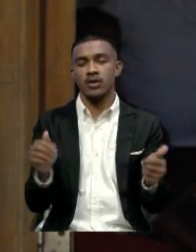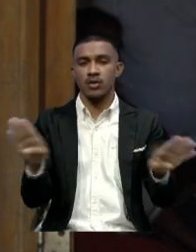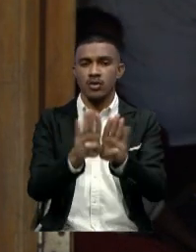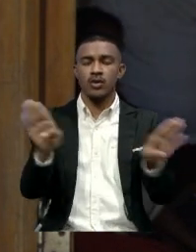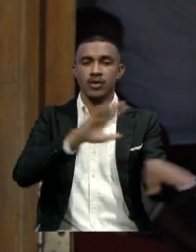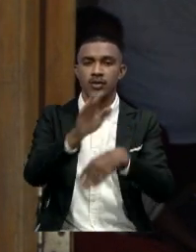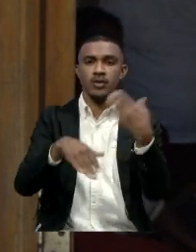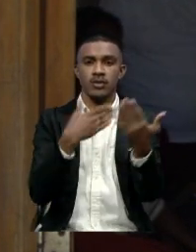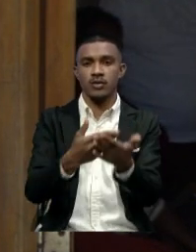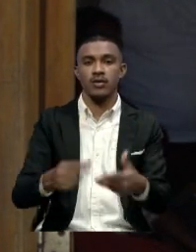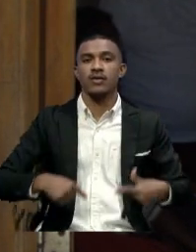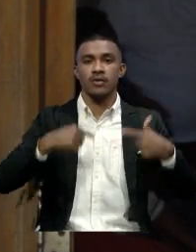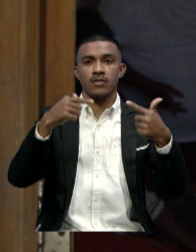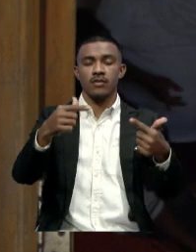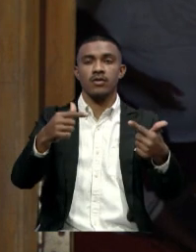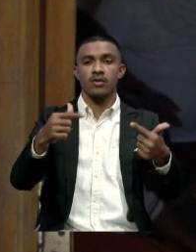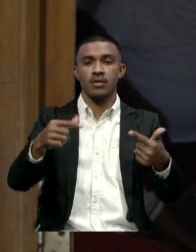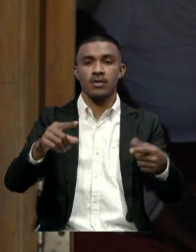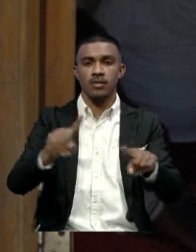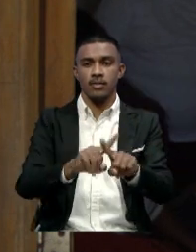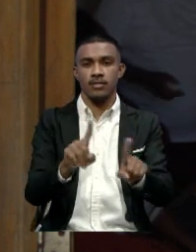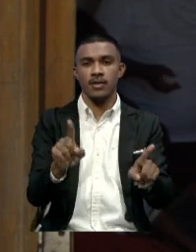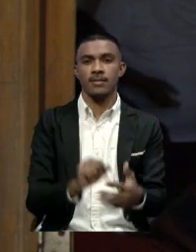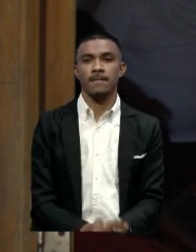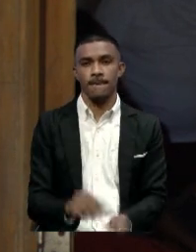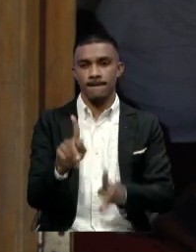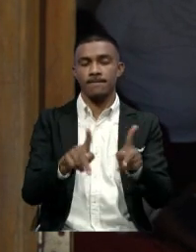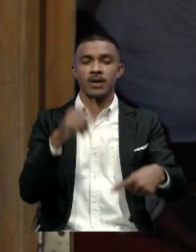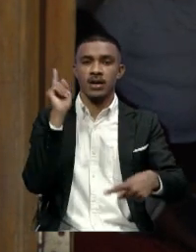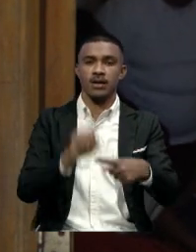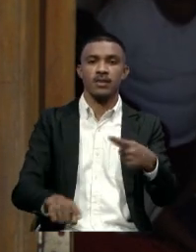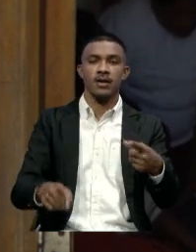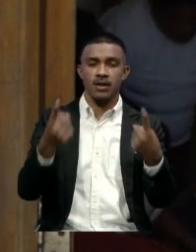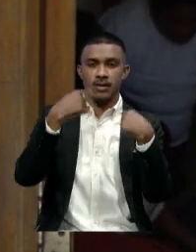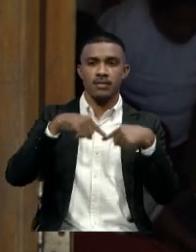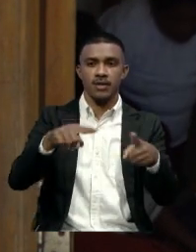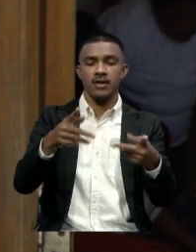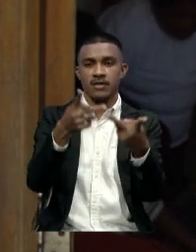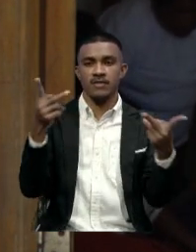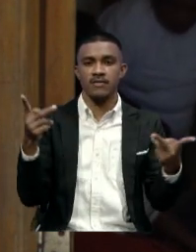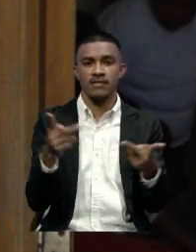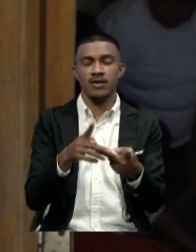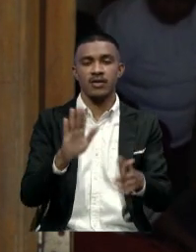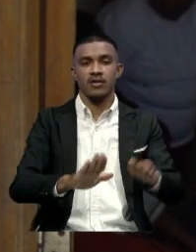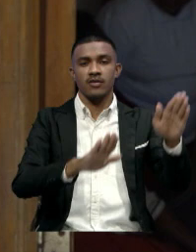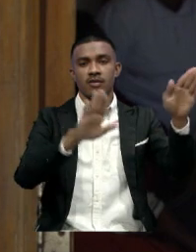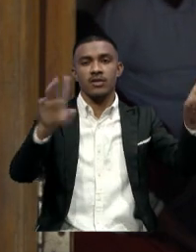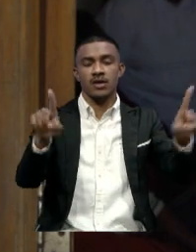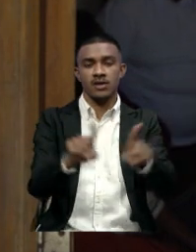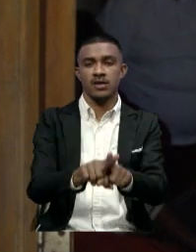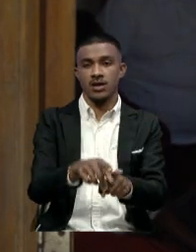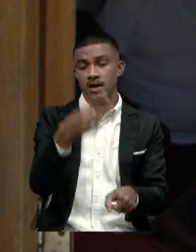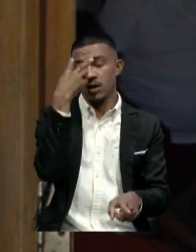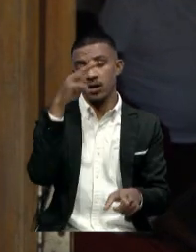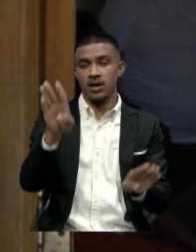hela fo in generalmente hela antaun ema label ma ari se rurai san sane antaun so hare lo que